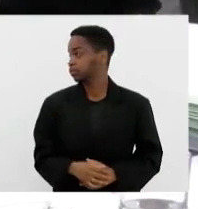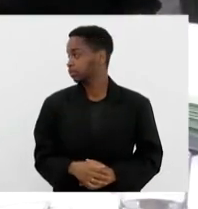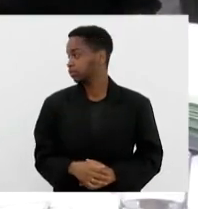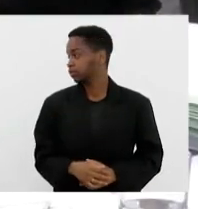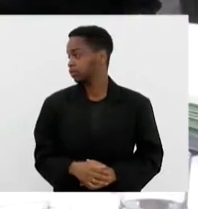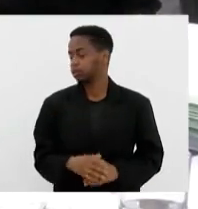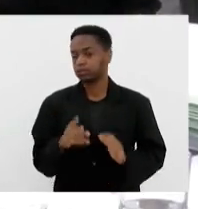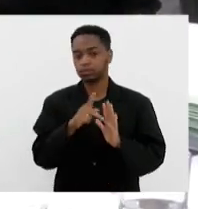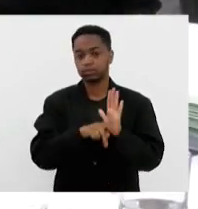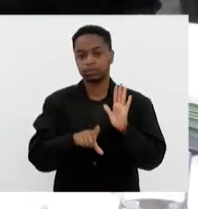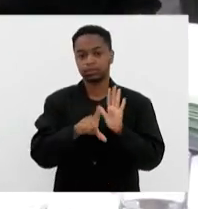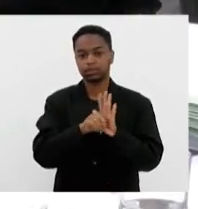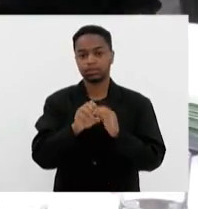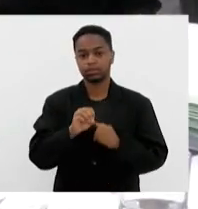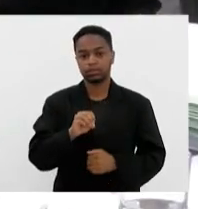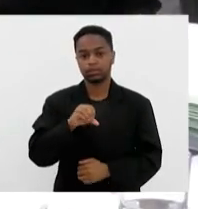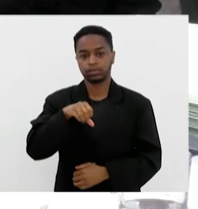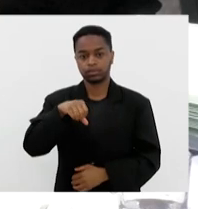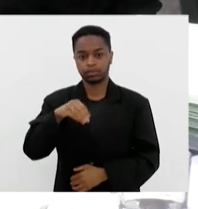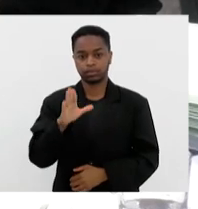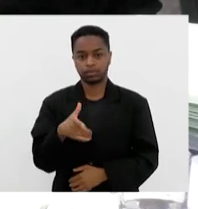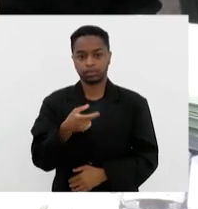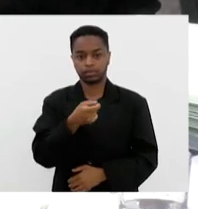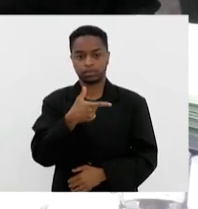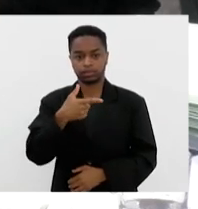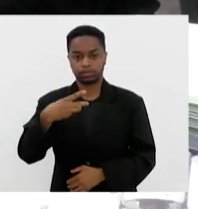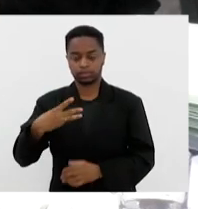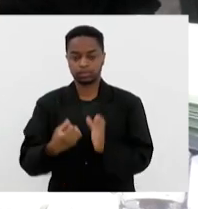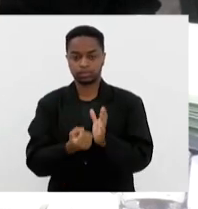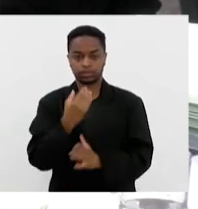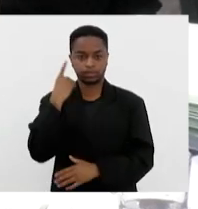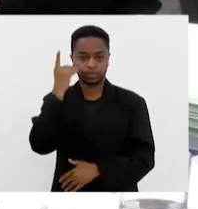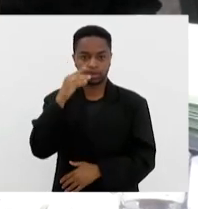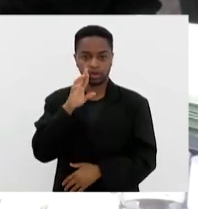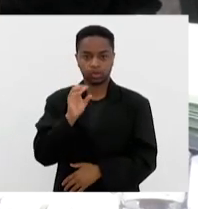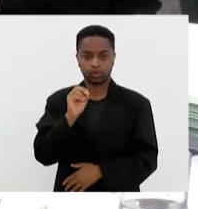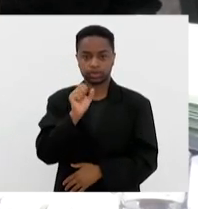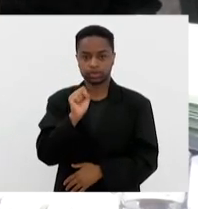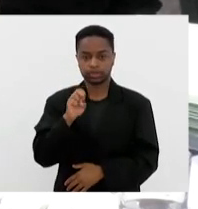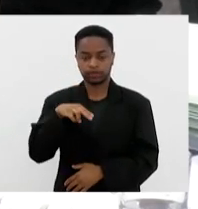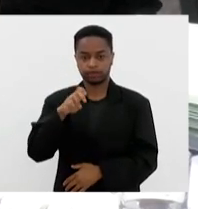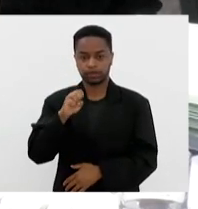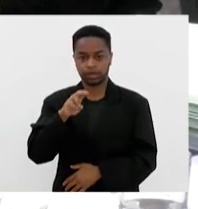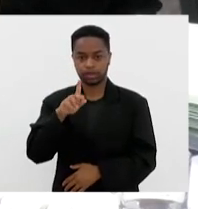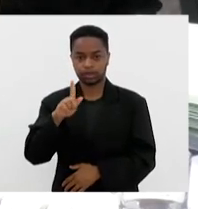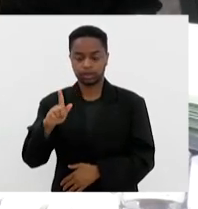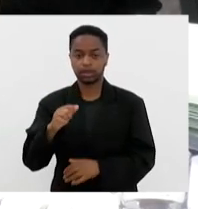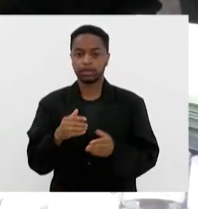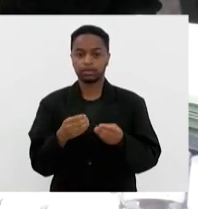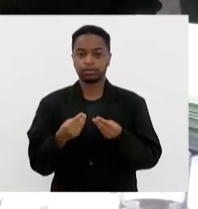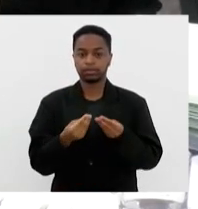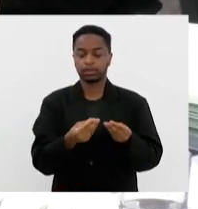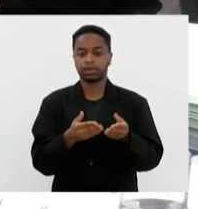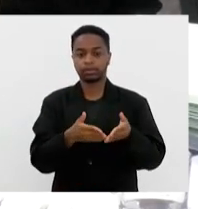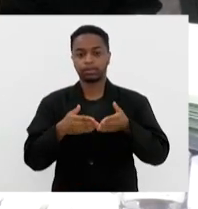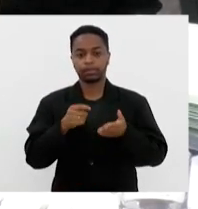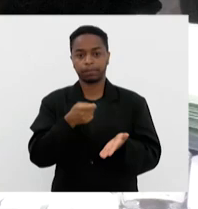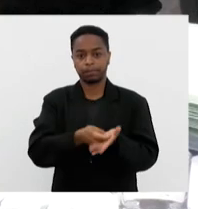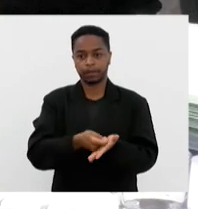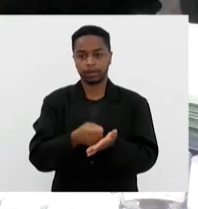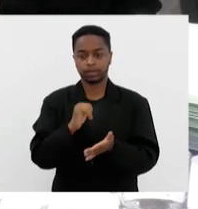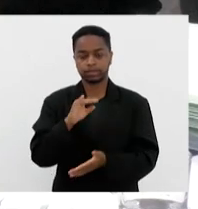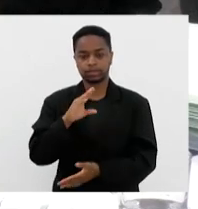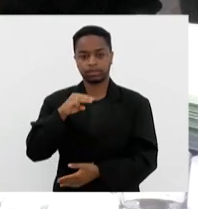o PL 09 de 23, de autoria do deputado Rosenberg Reis, que concede isenção do ICMS, Imposto sobre Circulação de Mercadorias e Serviços no Fornecimento